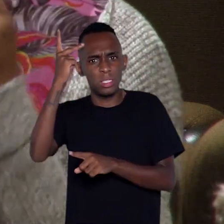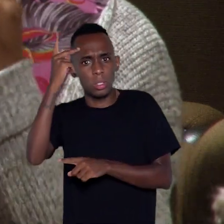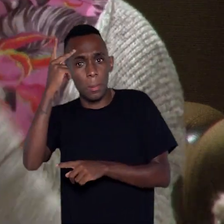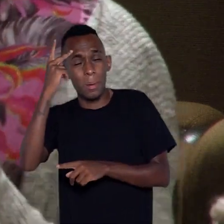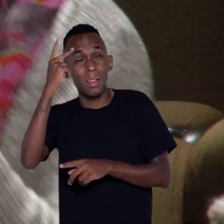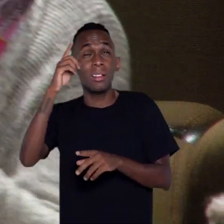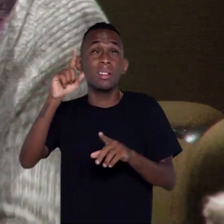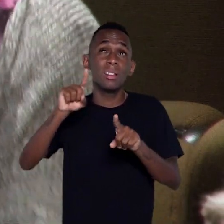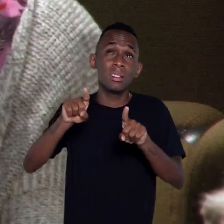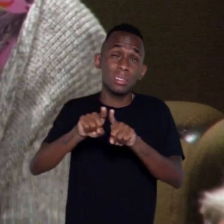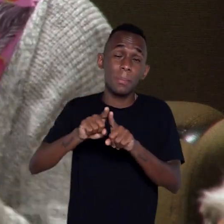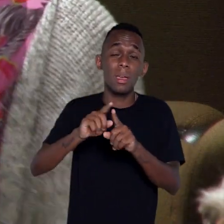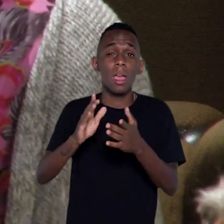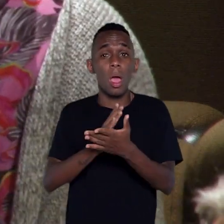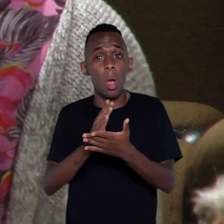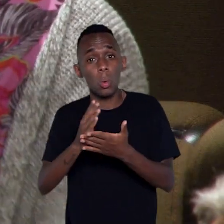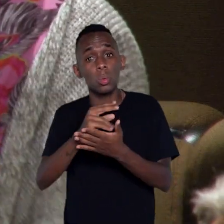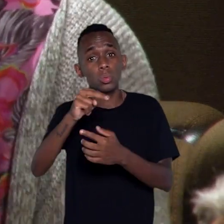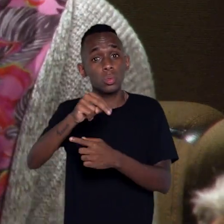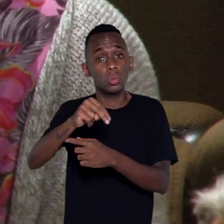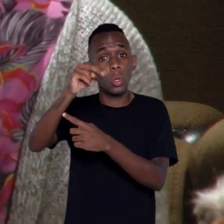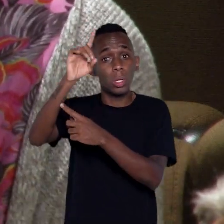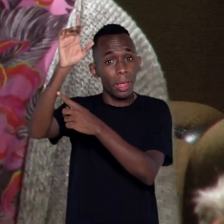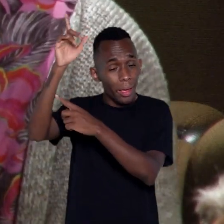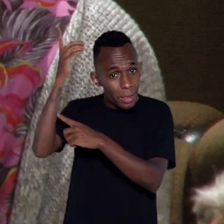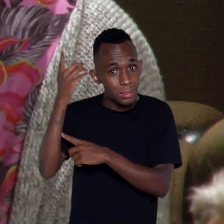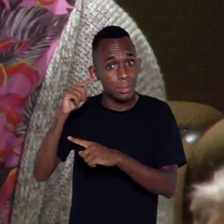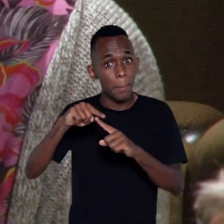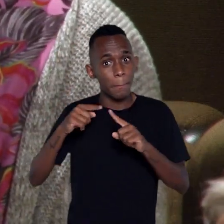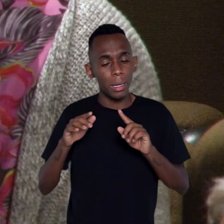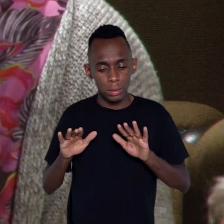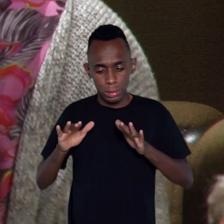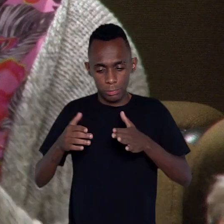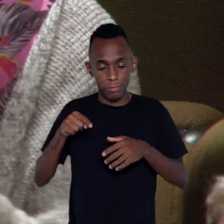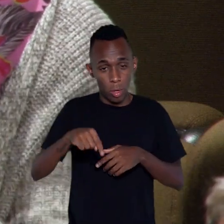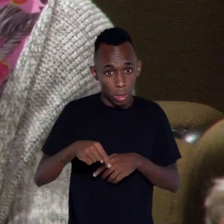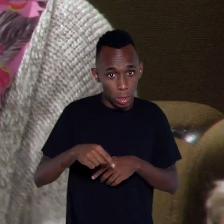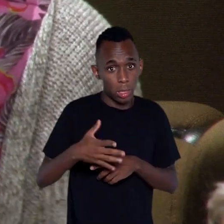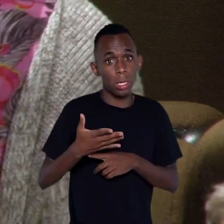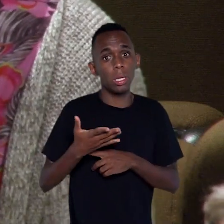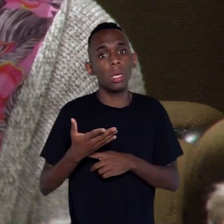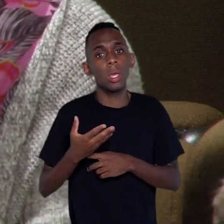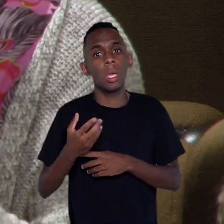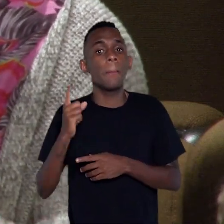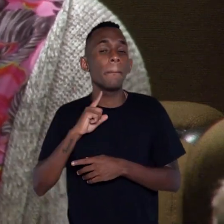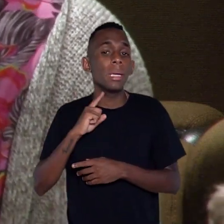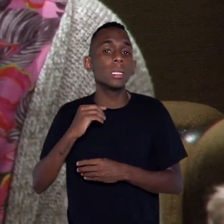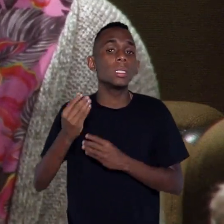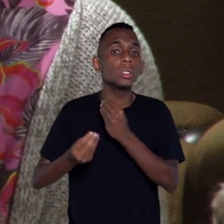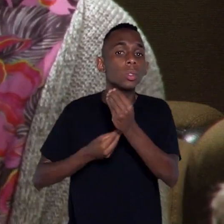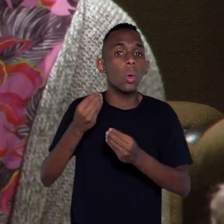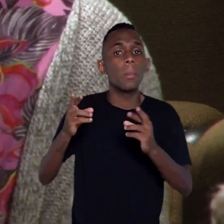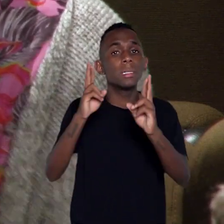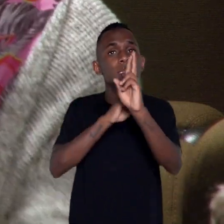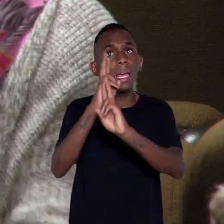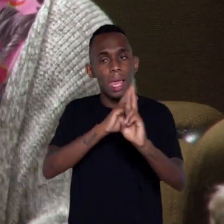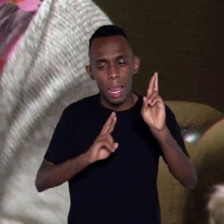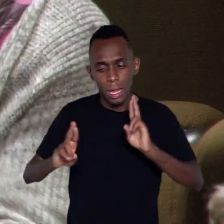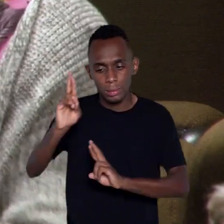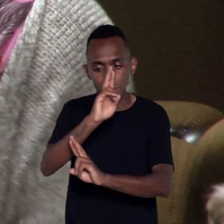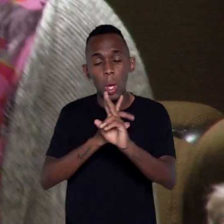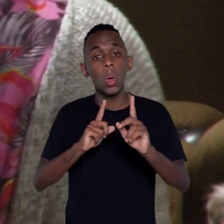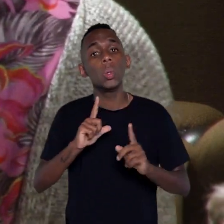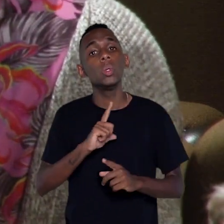lá atrás do Nordeste, mas de certa forma, né, se concentra contemporaneamente aqui, as editoras. Como é que você vê essa relação